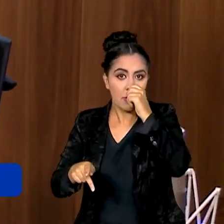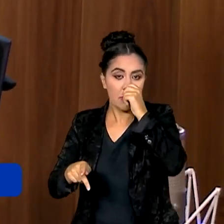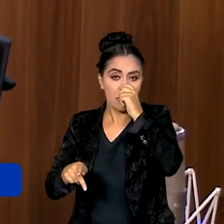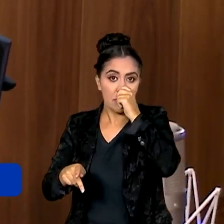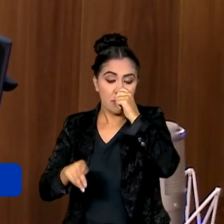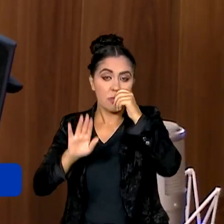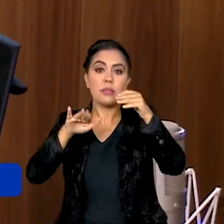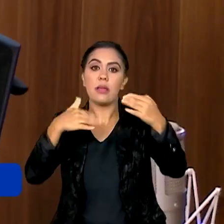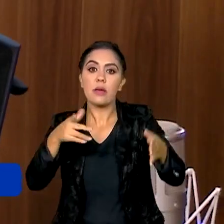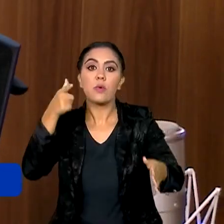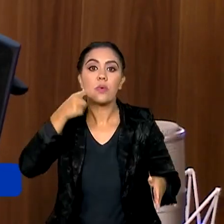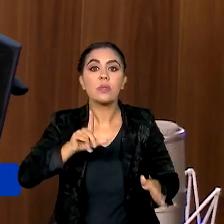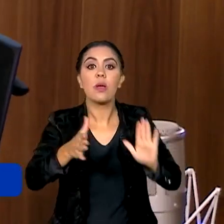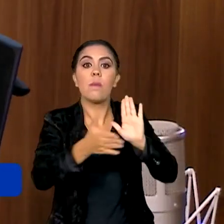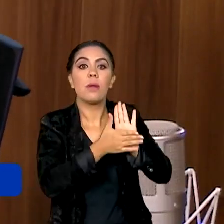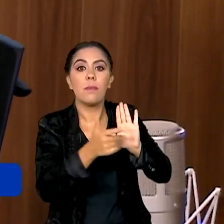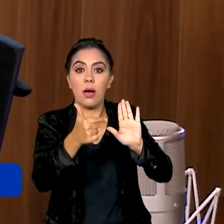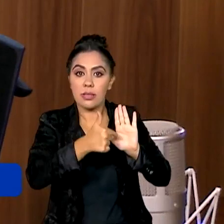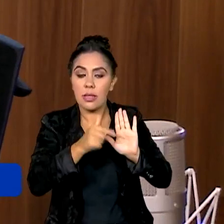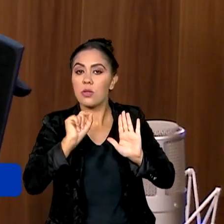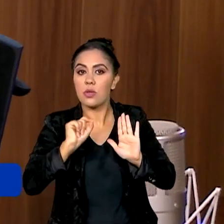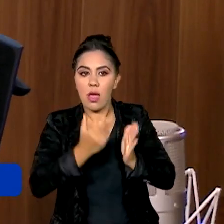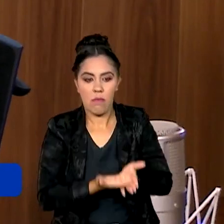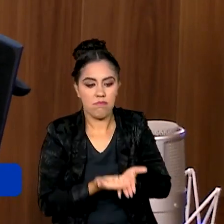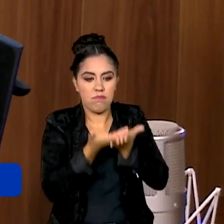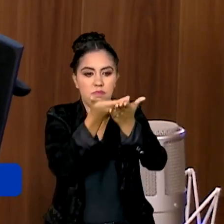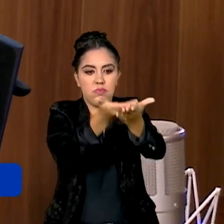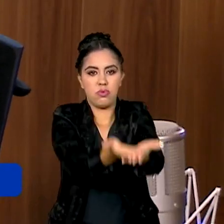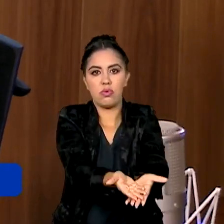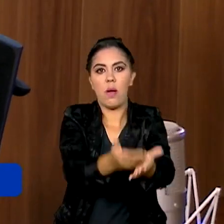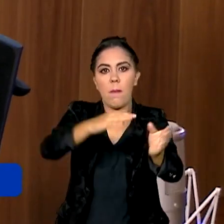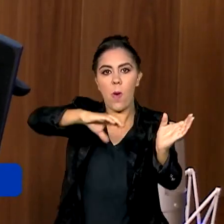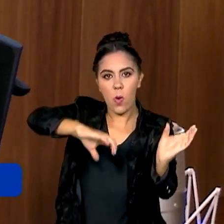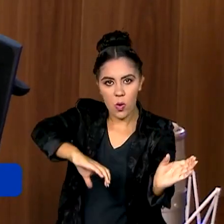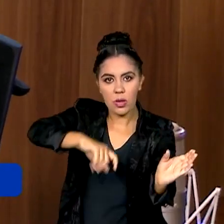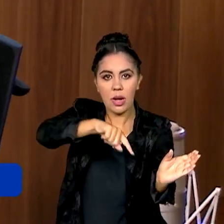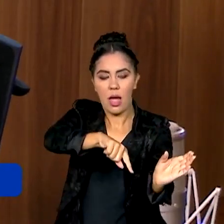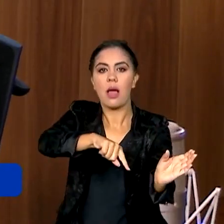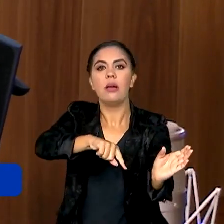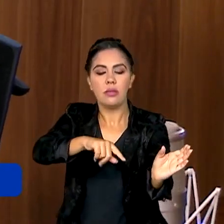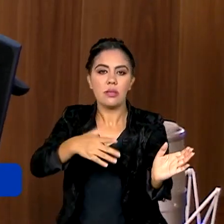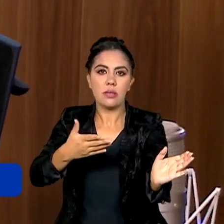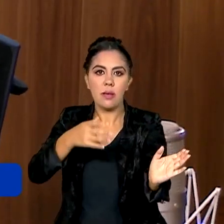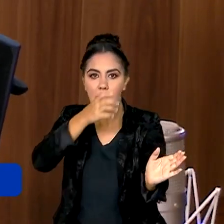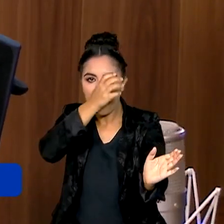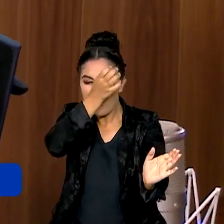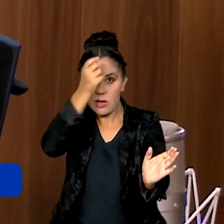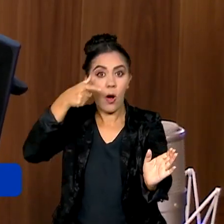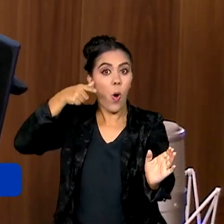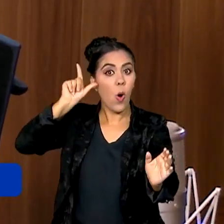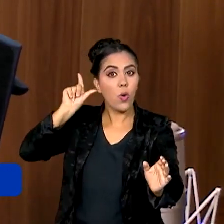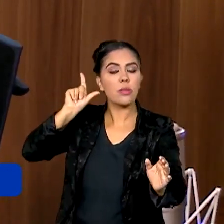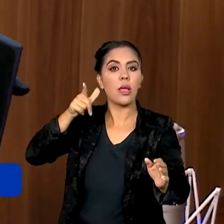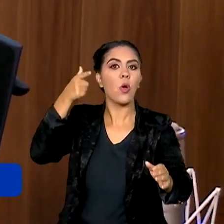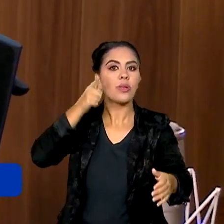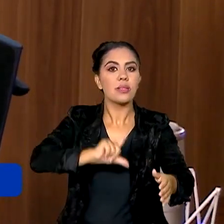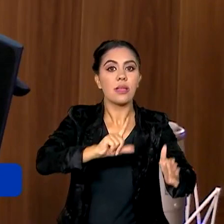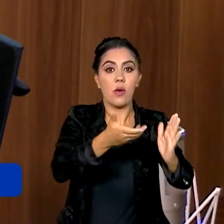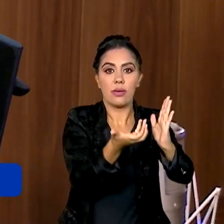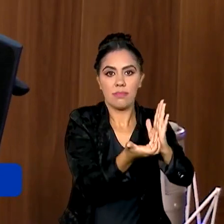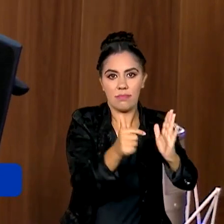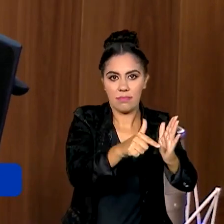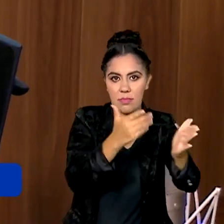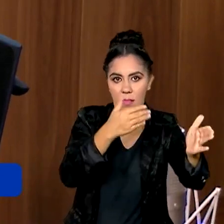uma proposta que enviou para o Congresso e conseguimos ontem votar na Câmara. Isso é importante, vai para o